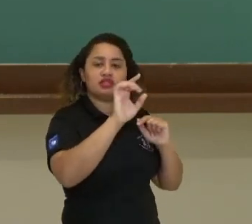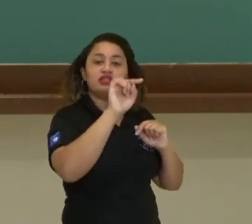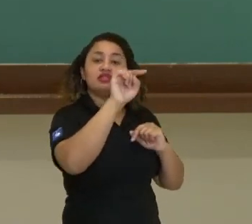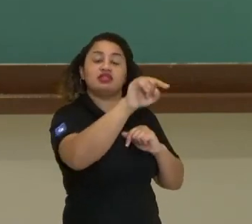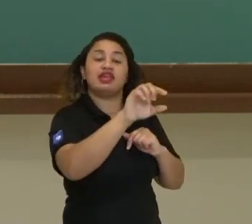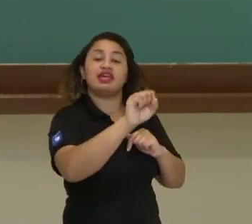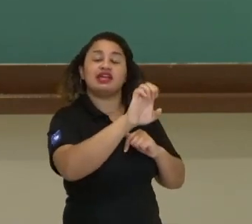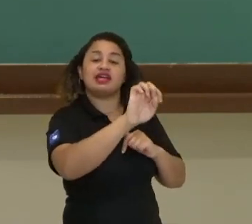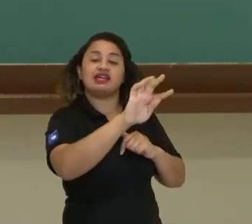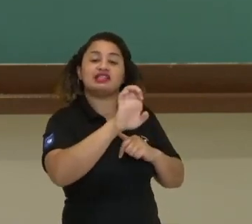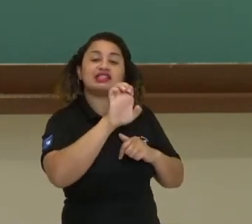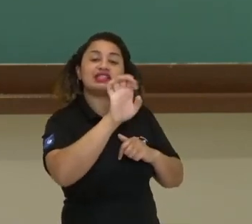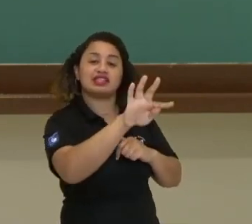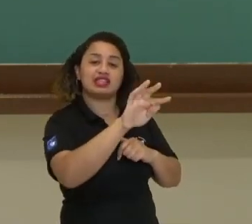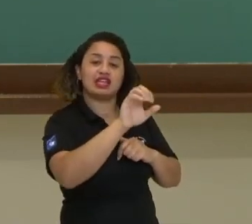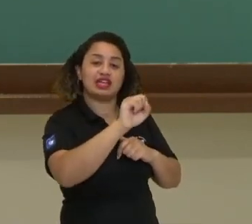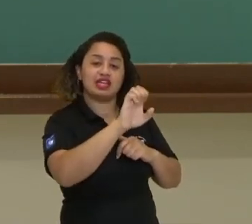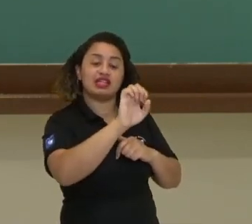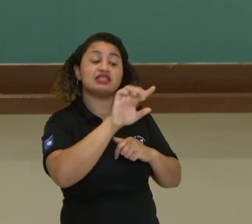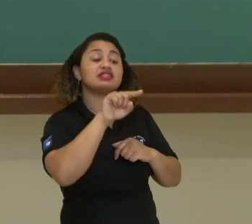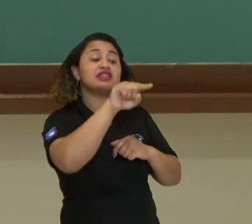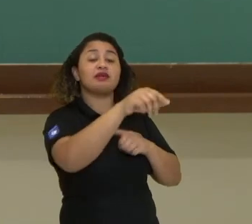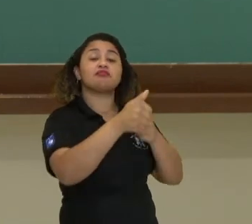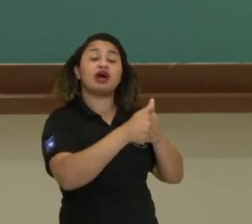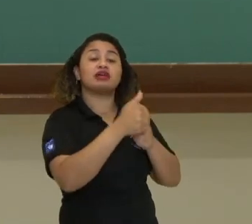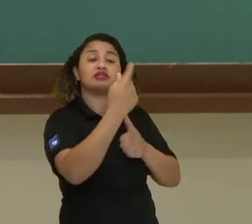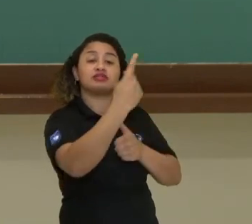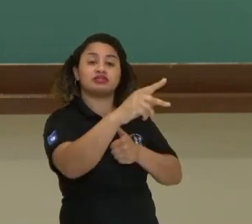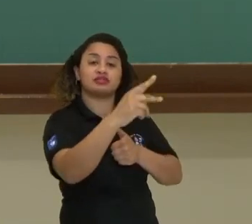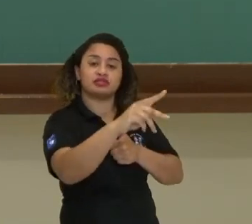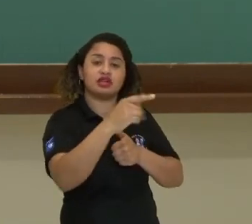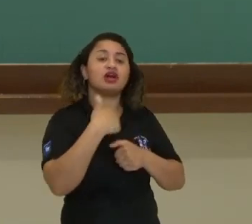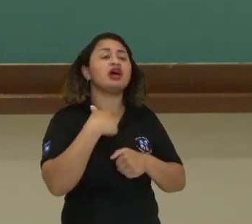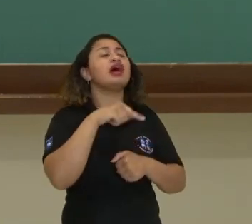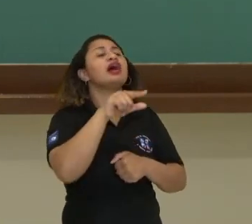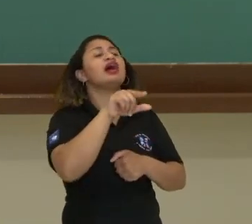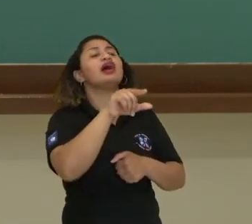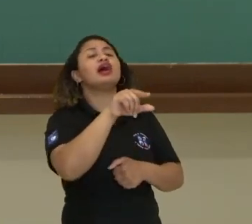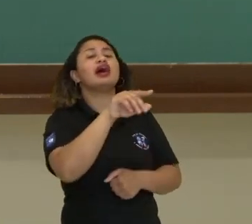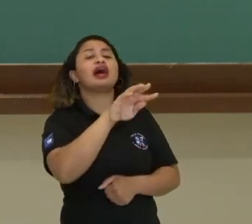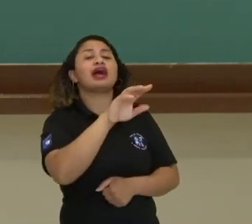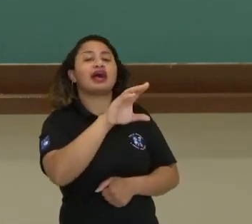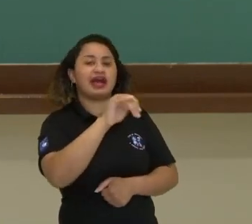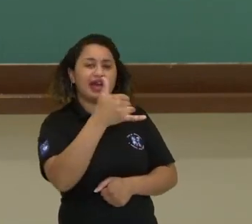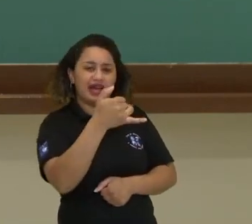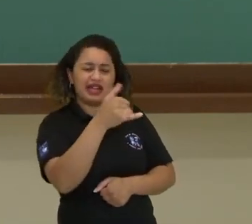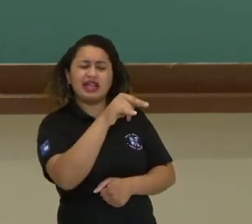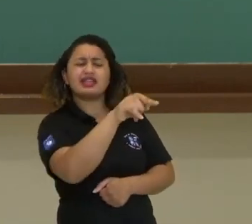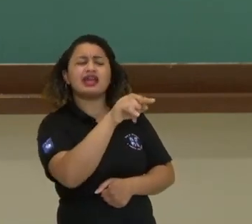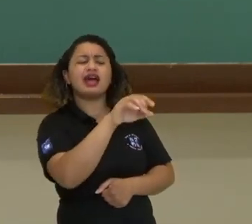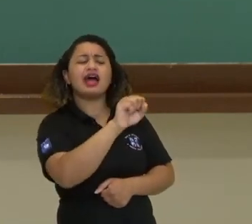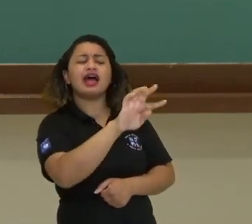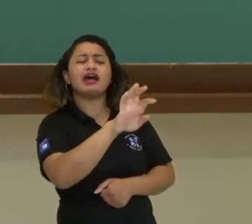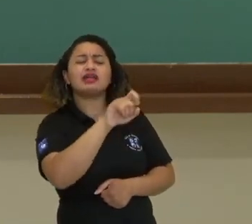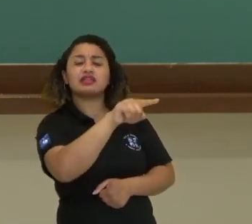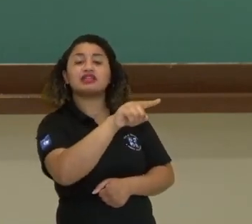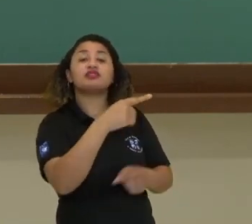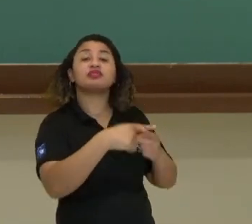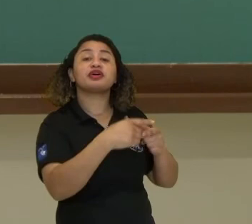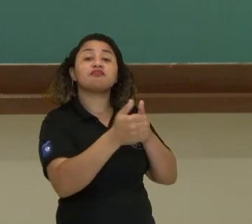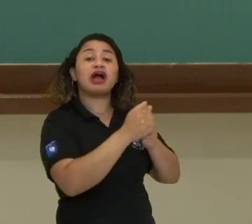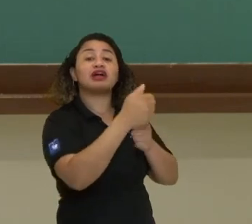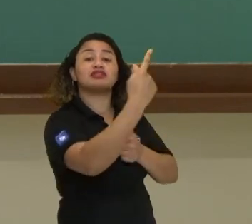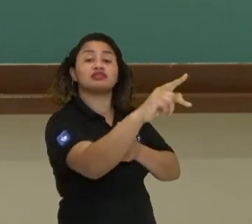de tu que é com quem eu falo esse SOS você pode pegar essa caneta e tá perto de você né